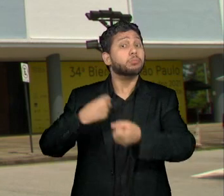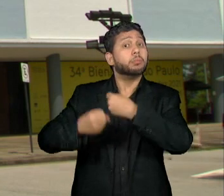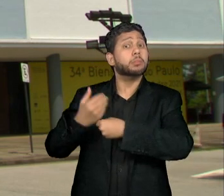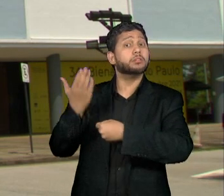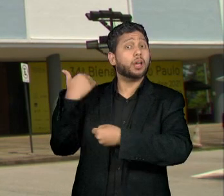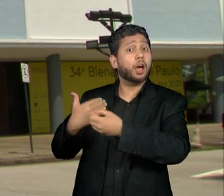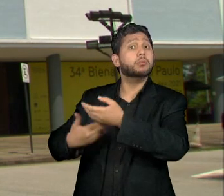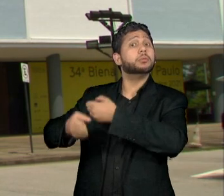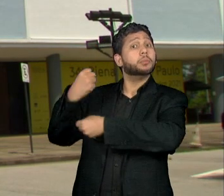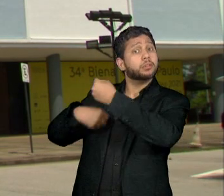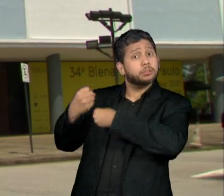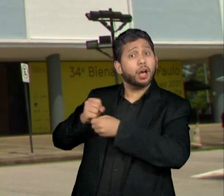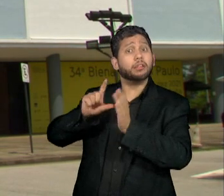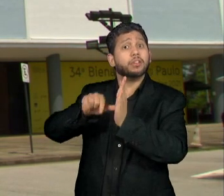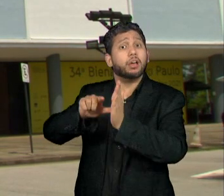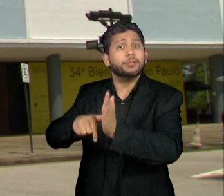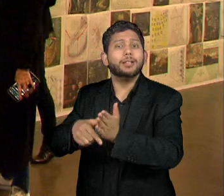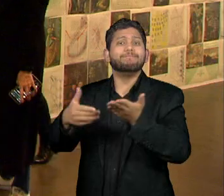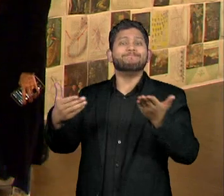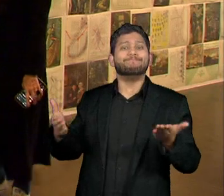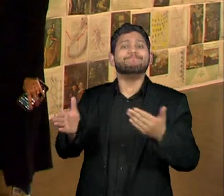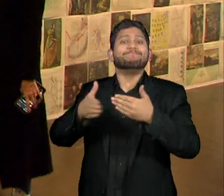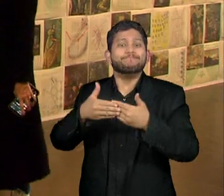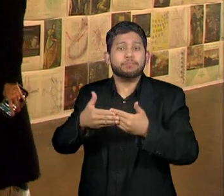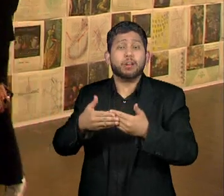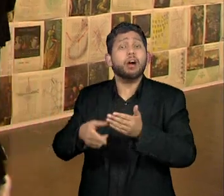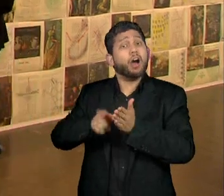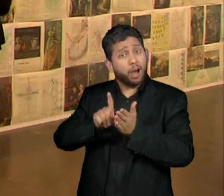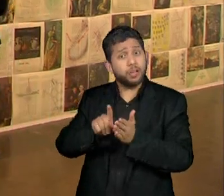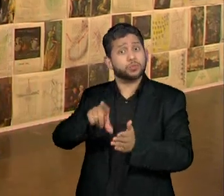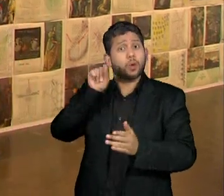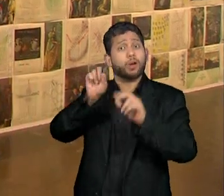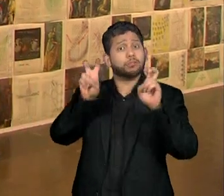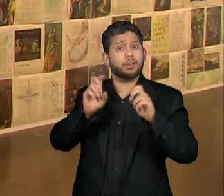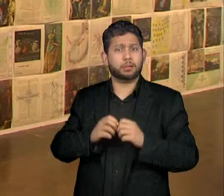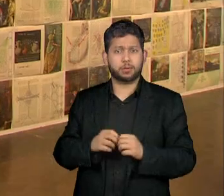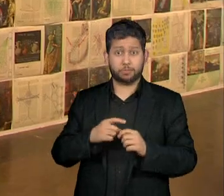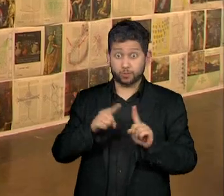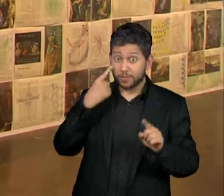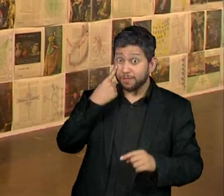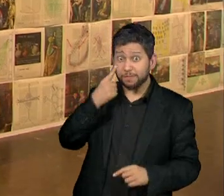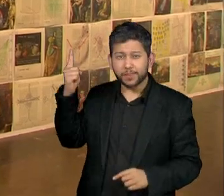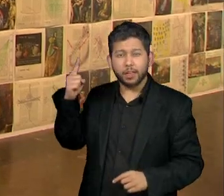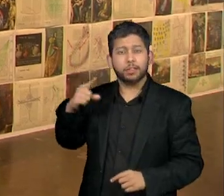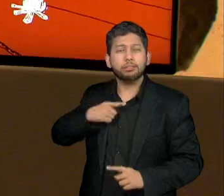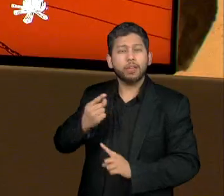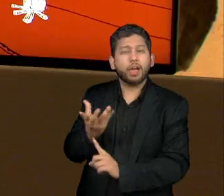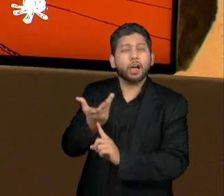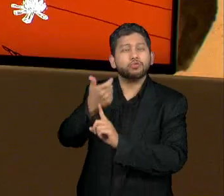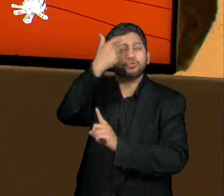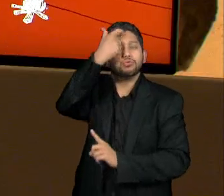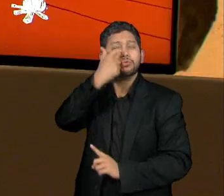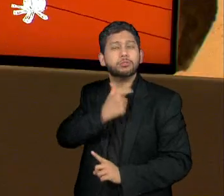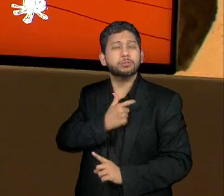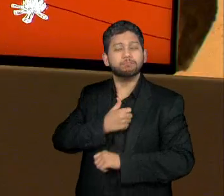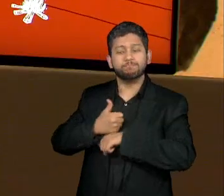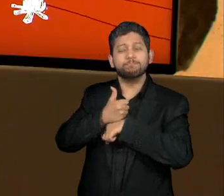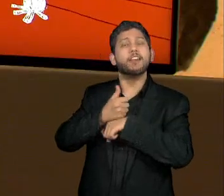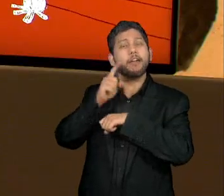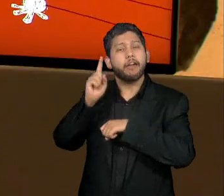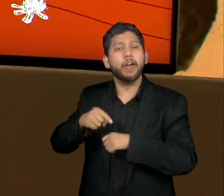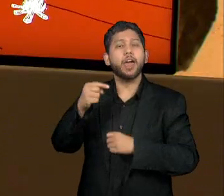mas já tinha sido escolhido antes. É forte a presença de artistas indígenas. Esta instalação